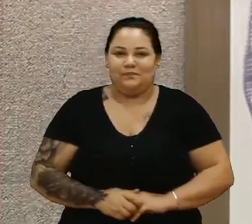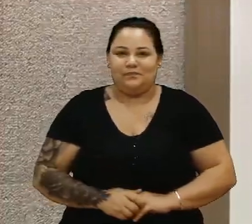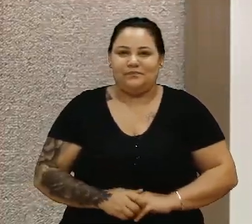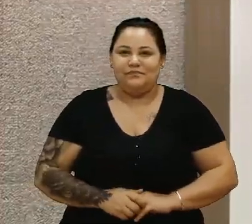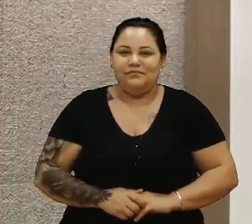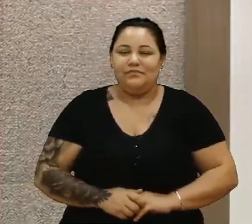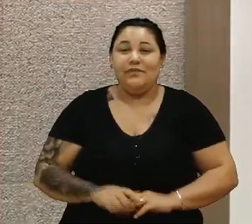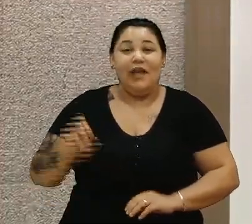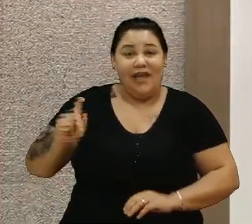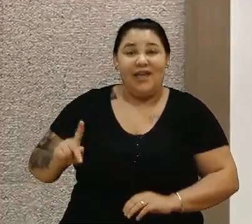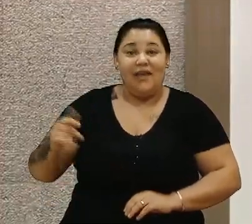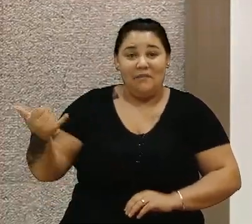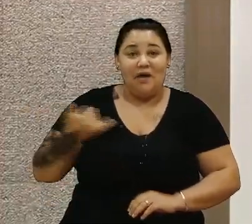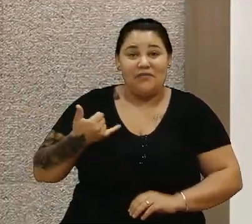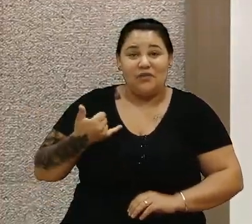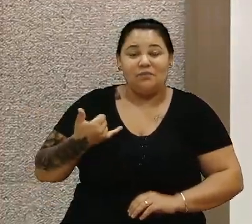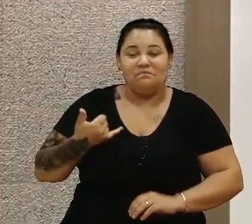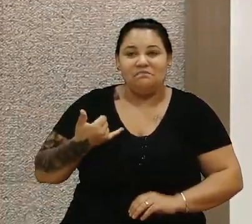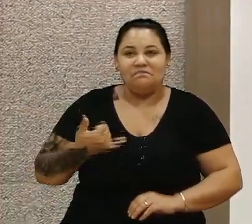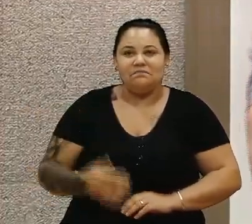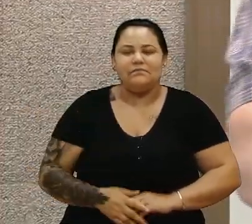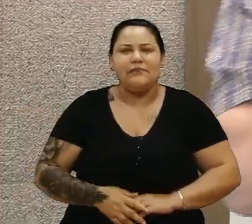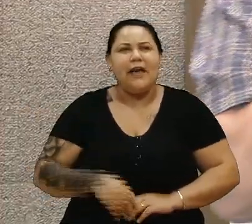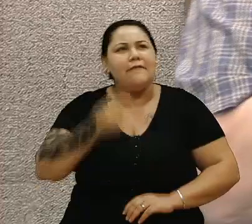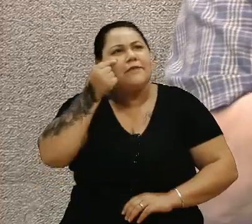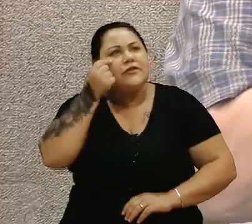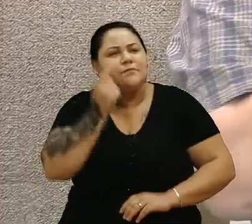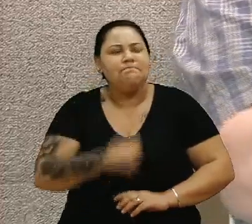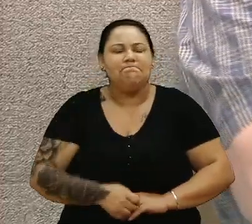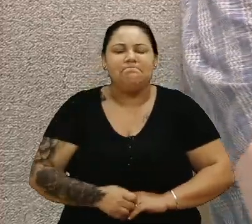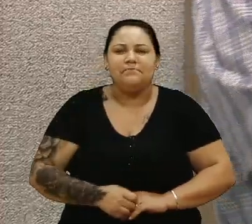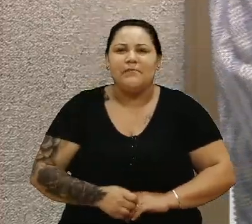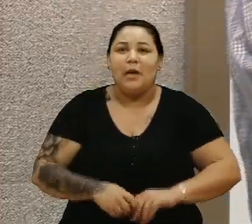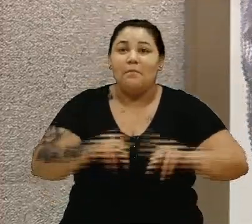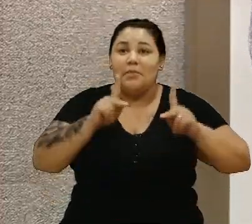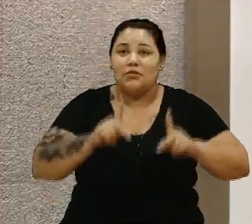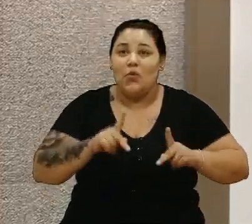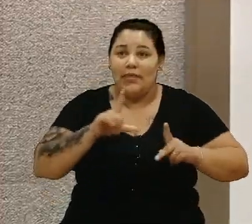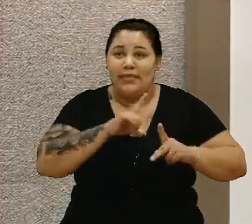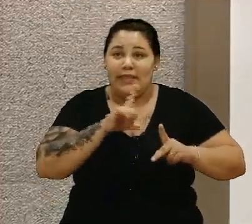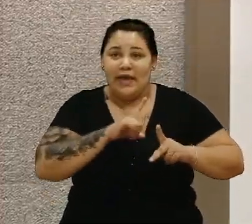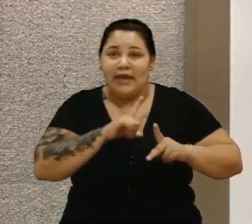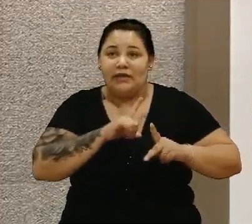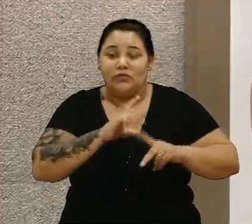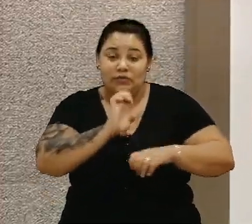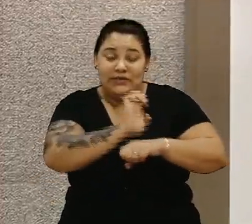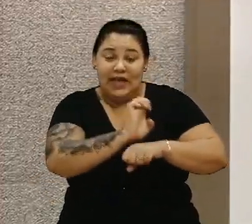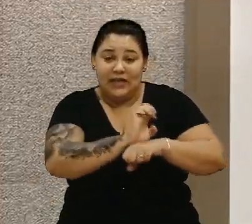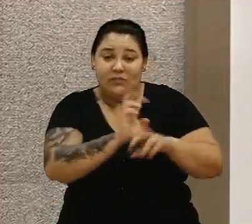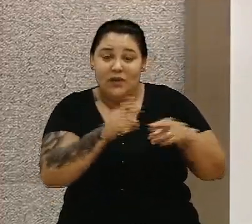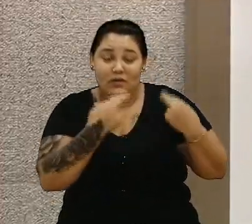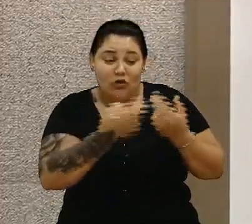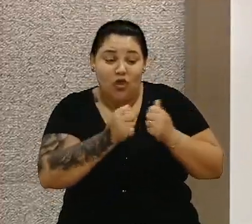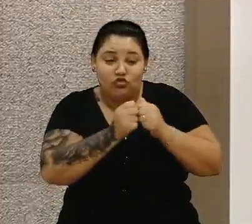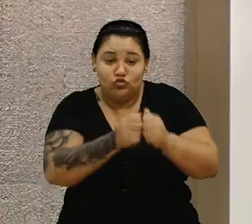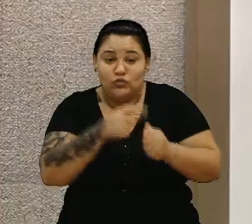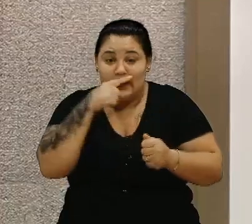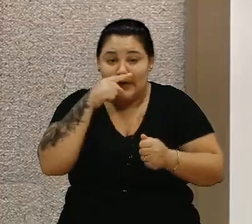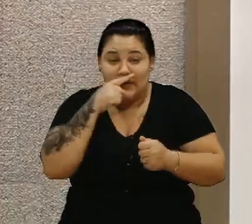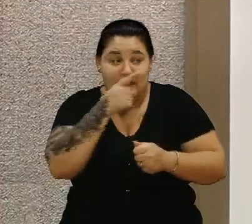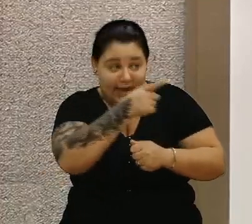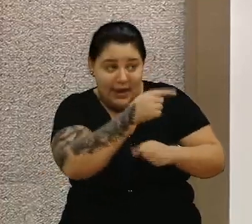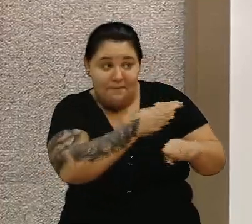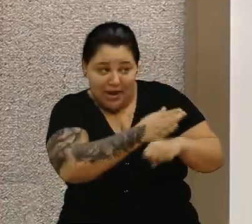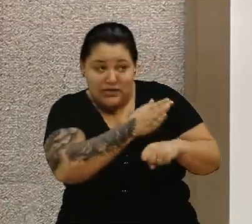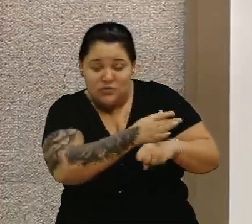avisou. Frisso, está o pessoal da Procuradoria-Geral do Estado numa reunião com o Sartori, ele participou da